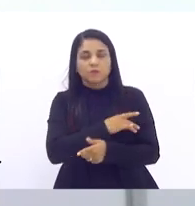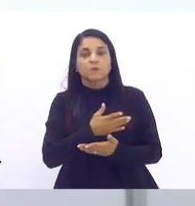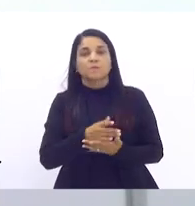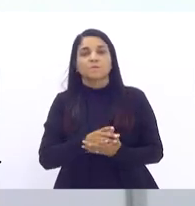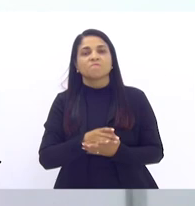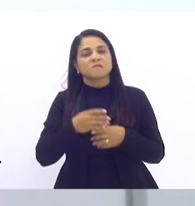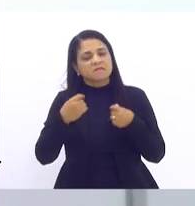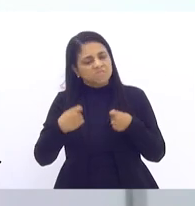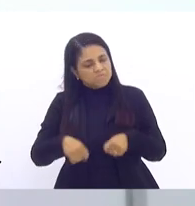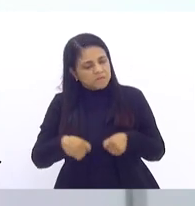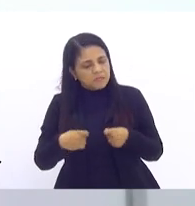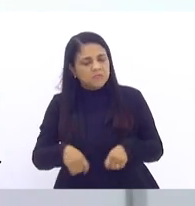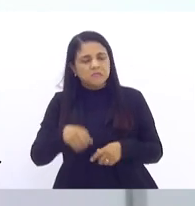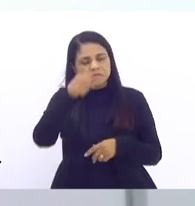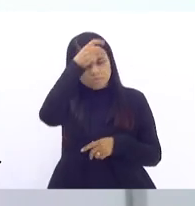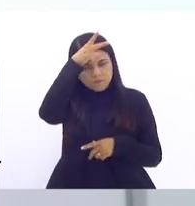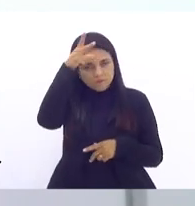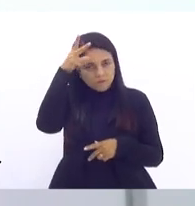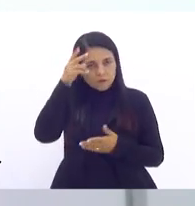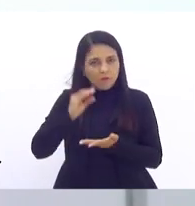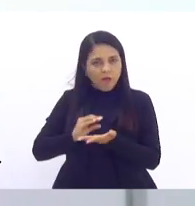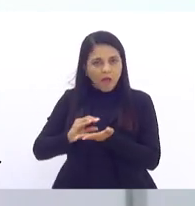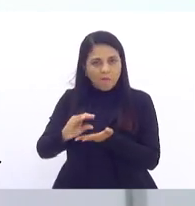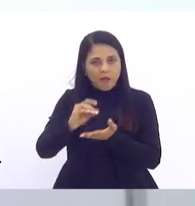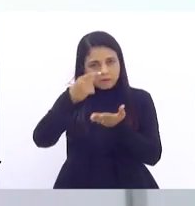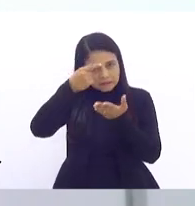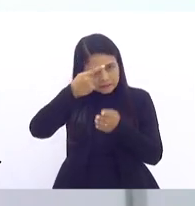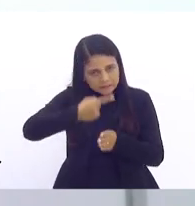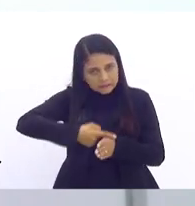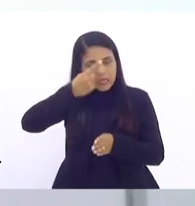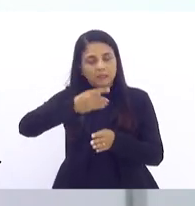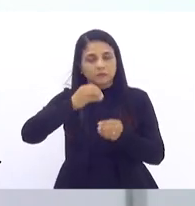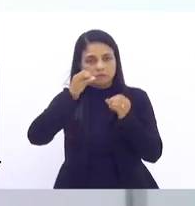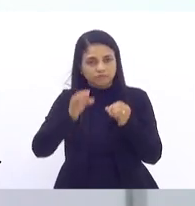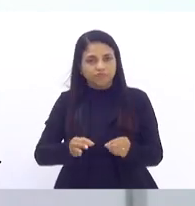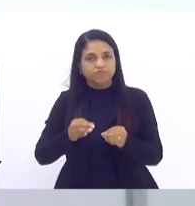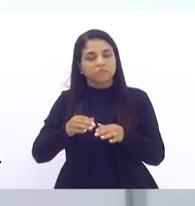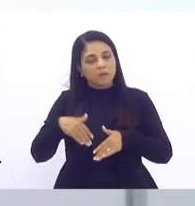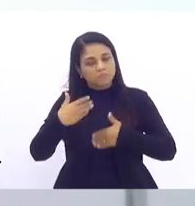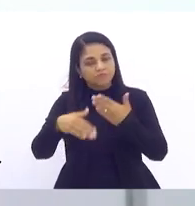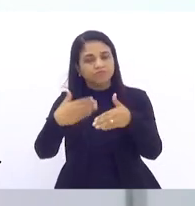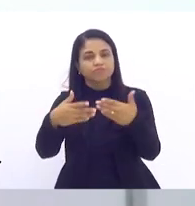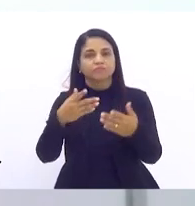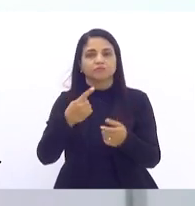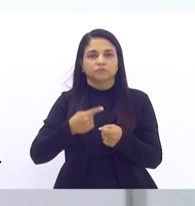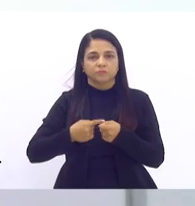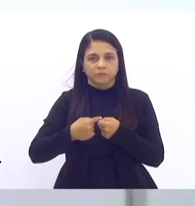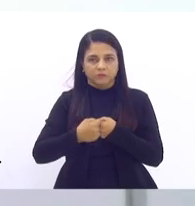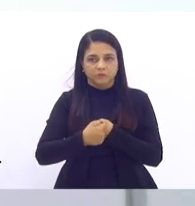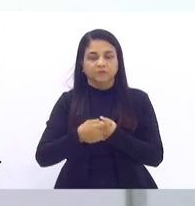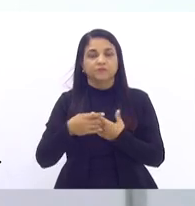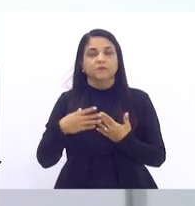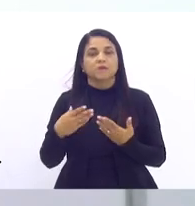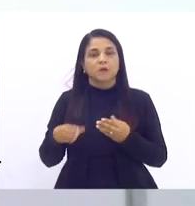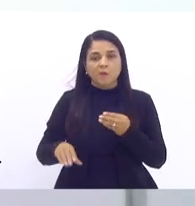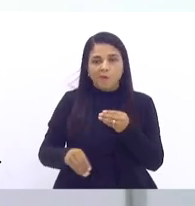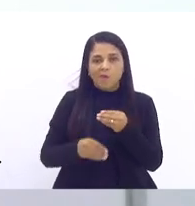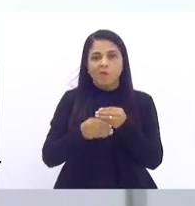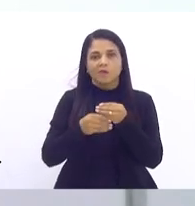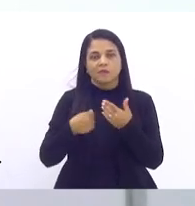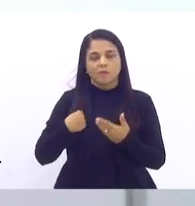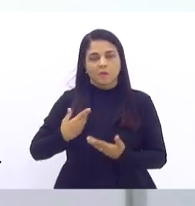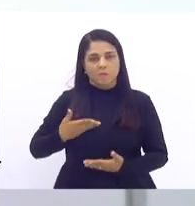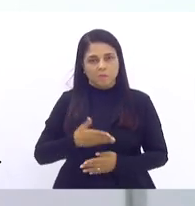o quanto eles precisam desses repasse em dia para poder tocar o dia a dia dos Municípios e para complementar que minha participação